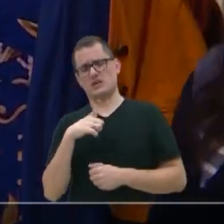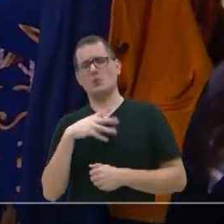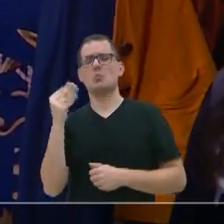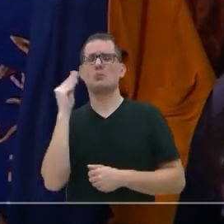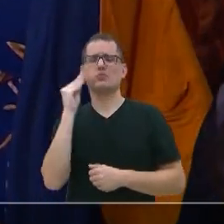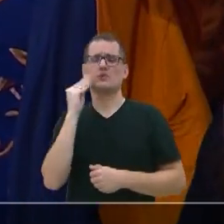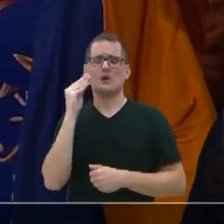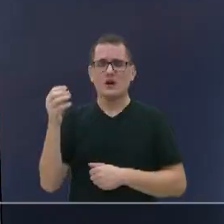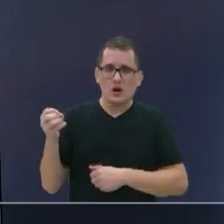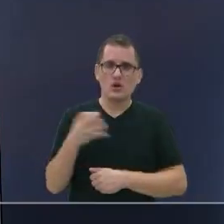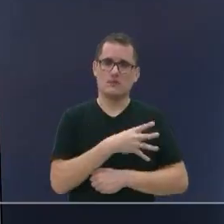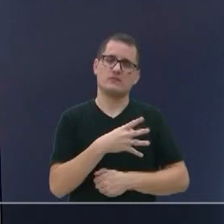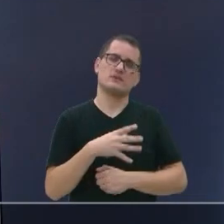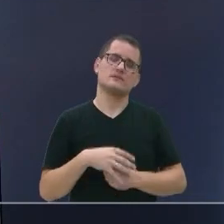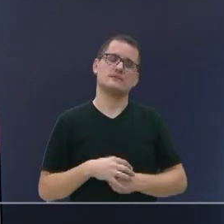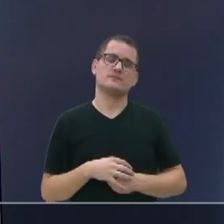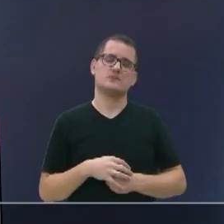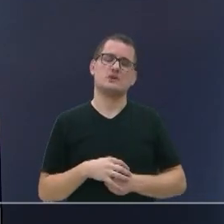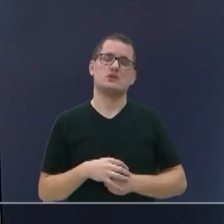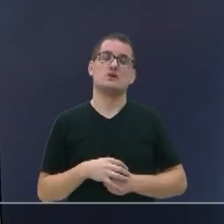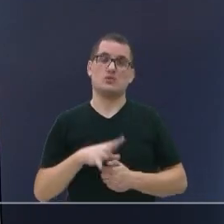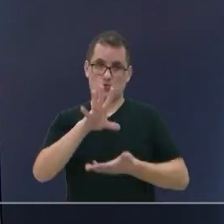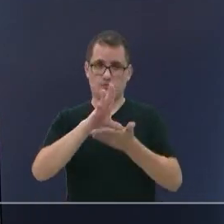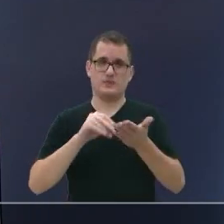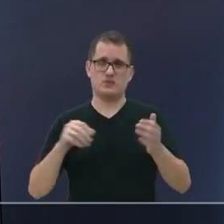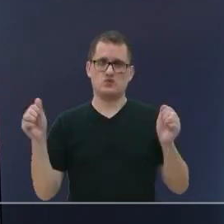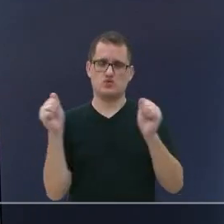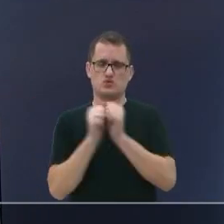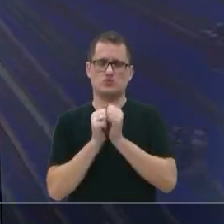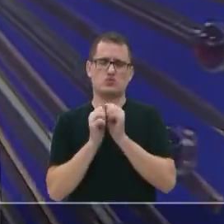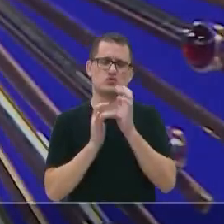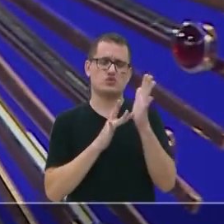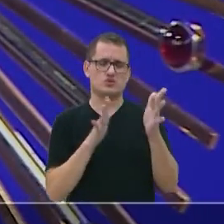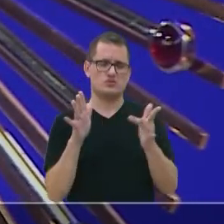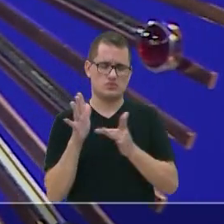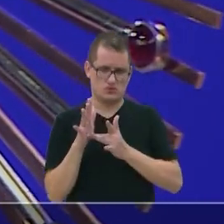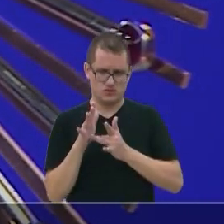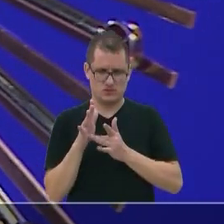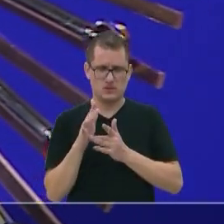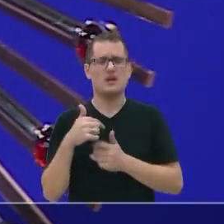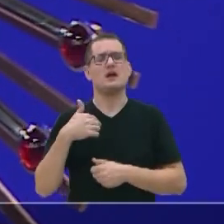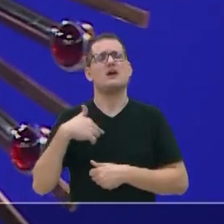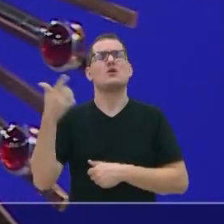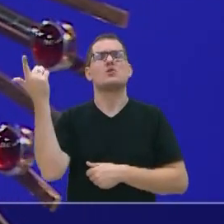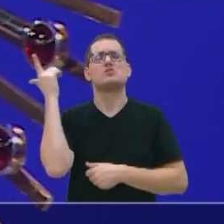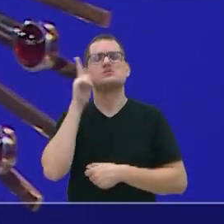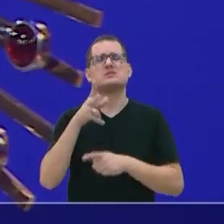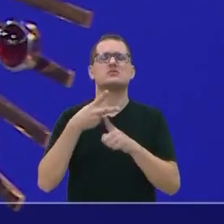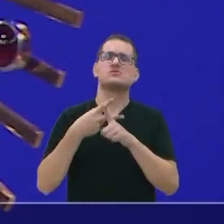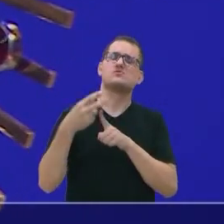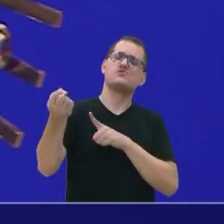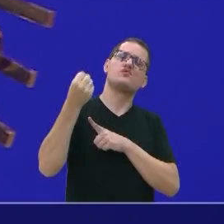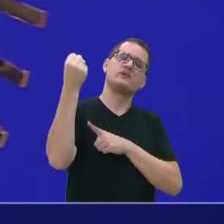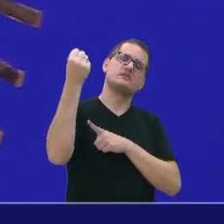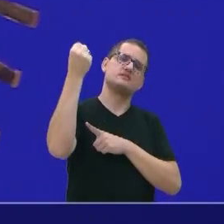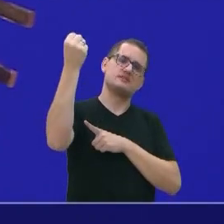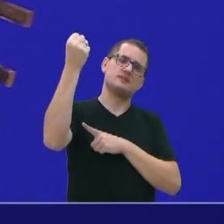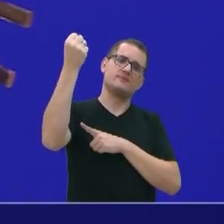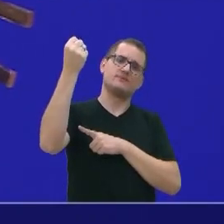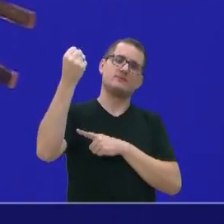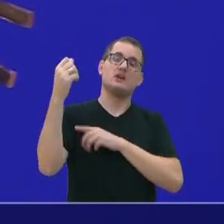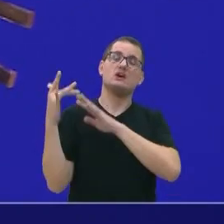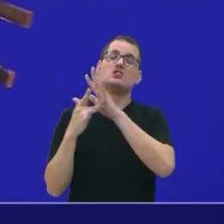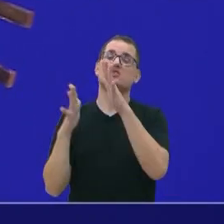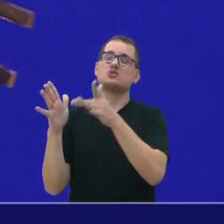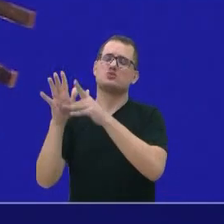uma nova chance. Com Jesus. Com Jesus. Eu hei de vencer. Eu hei de vencer. Com